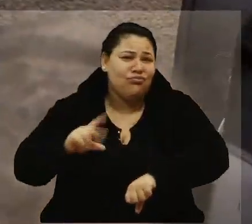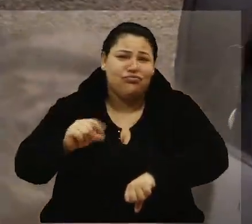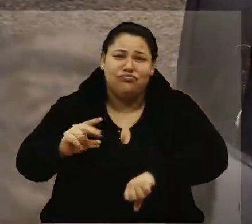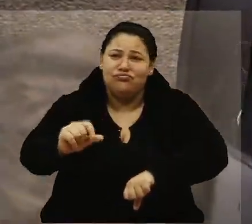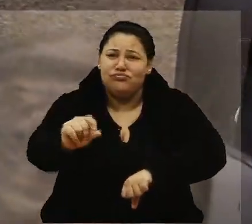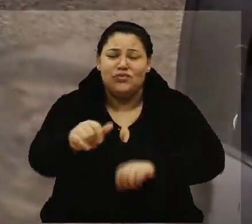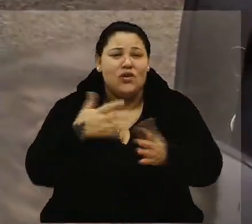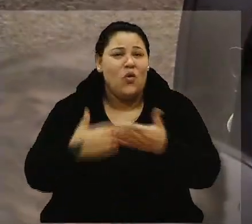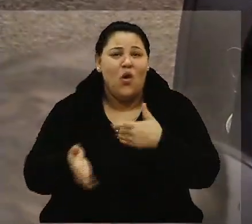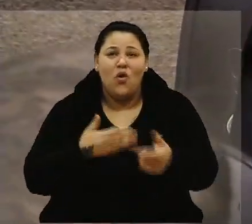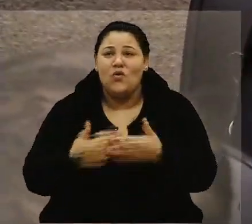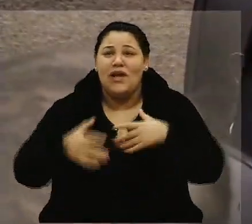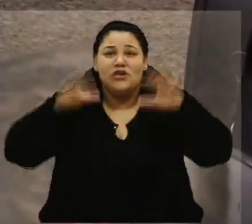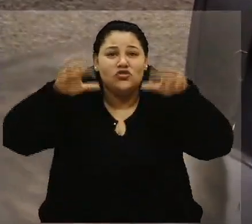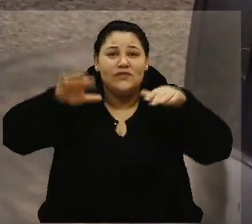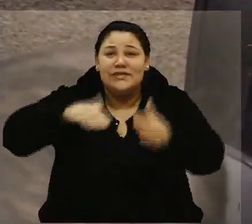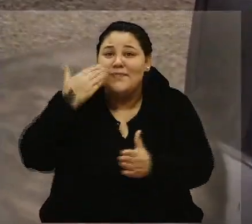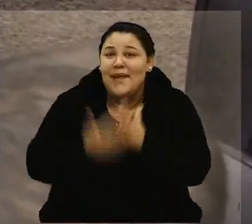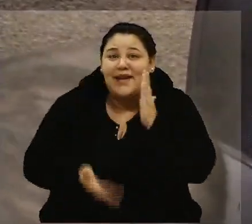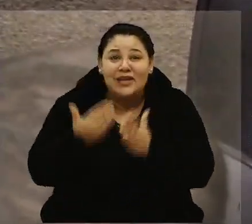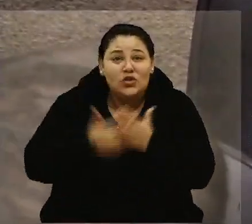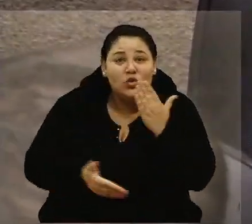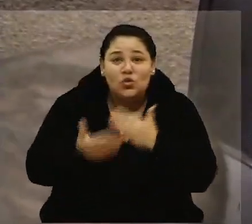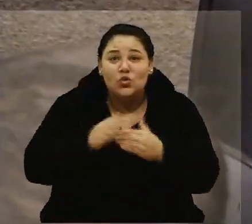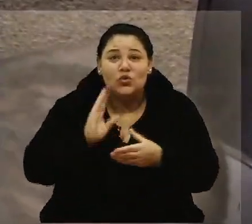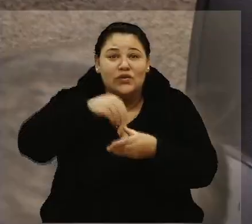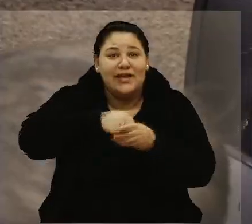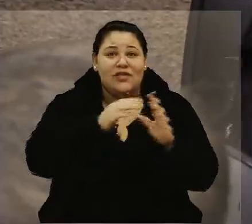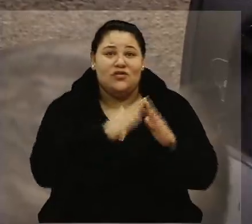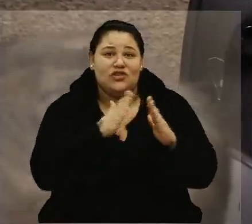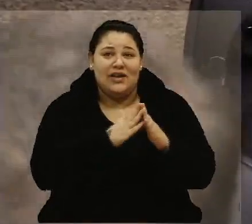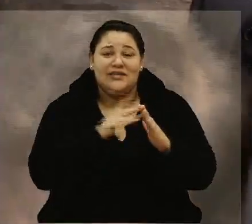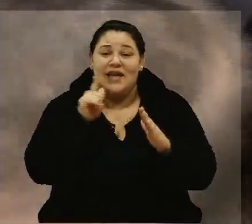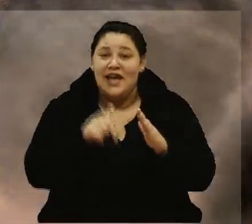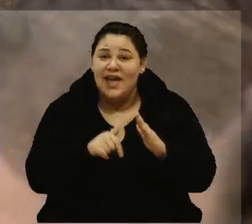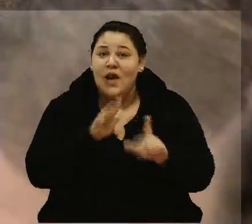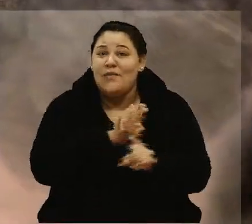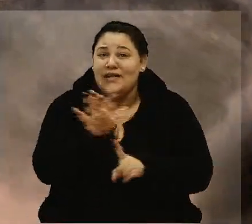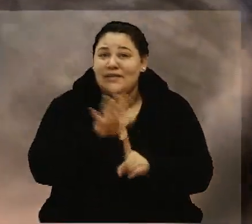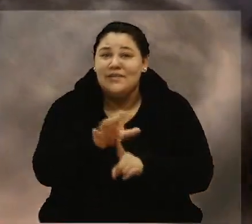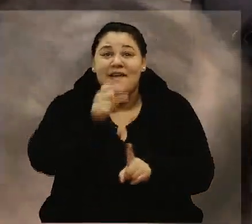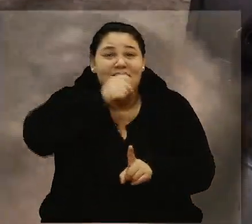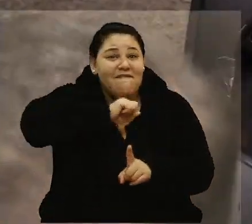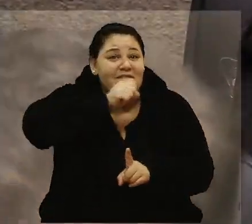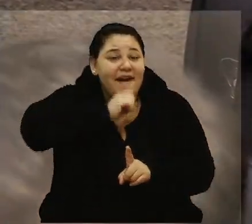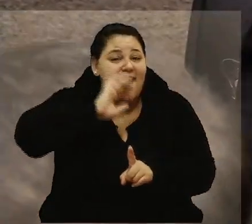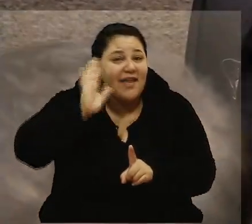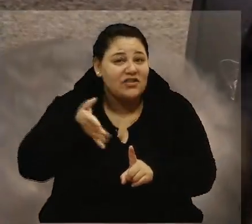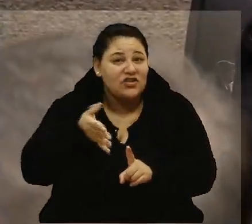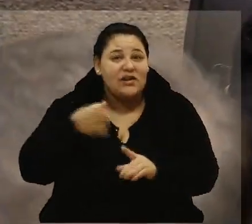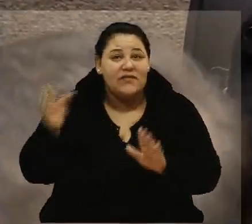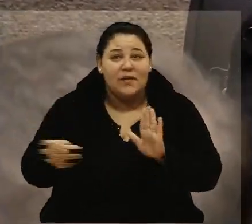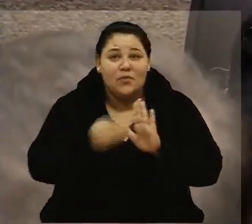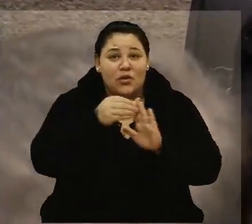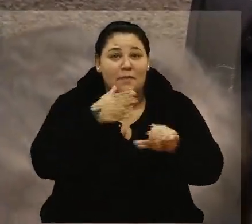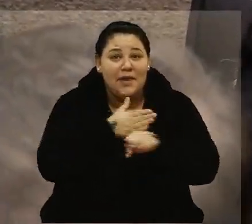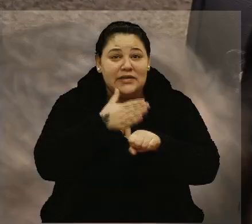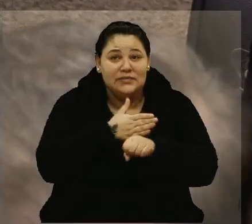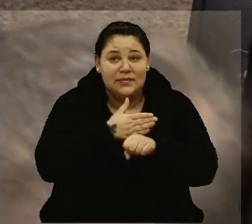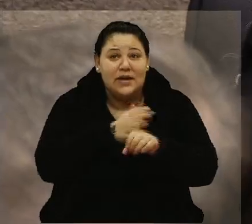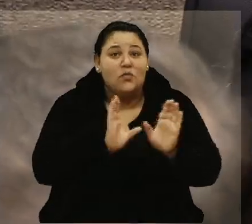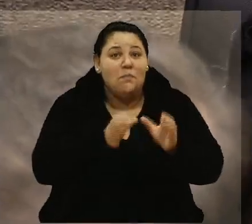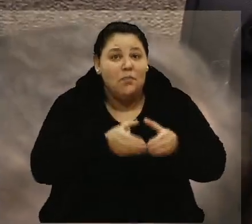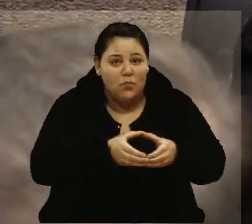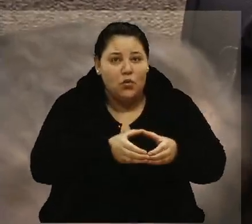perdem tudo dentro de casa. Essa é uma demanda antiga e que vai ser colocada agora, está dentro do pacote de obras, e a gente fica